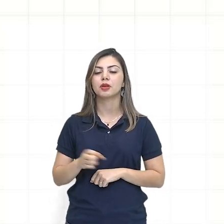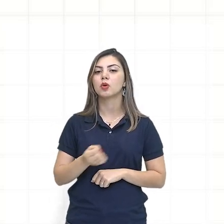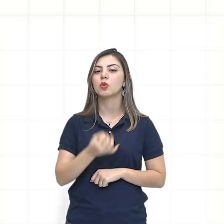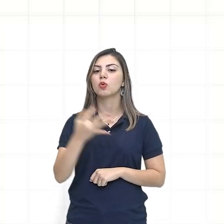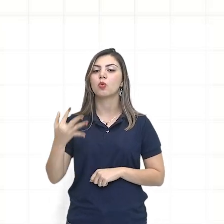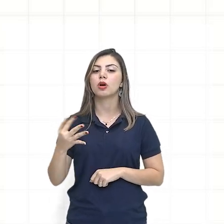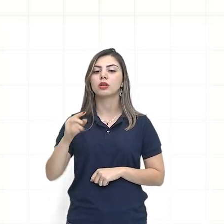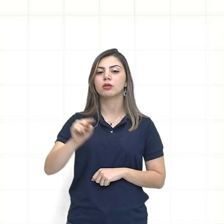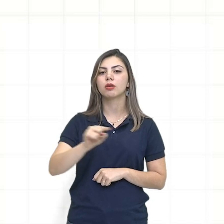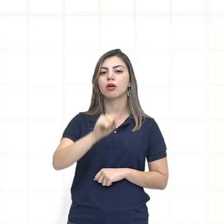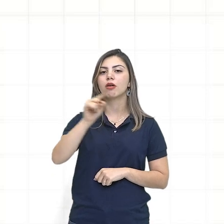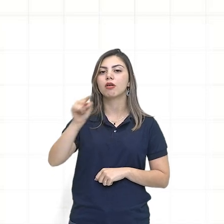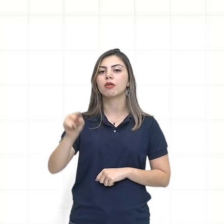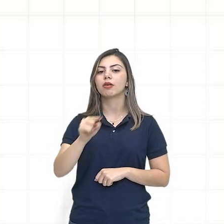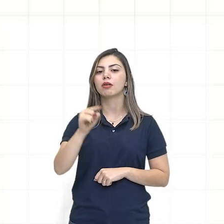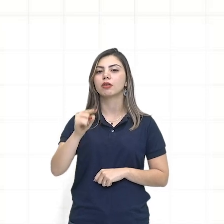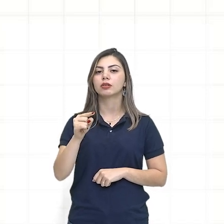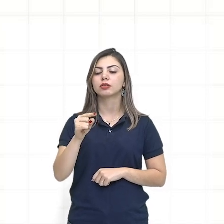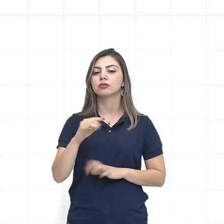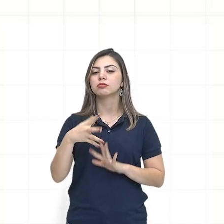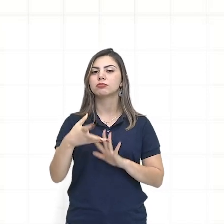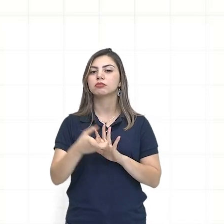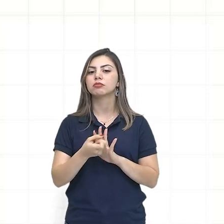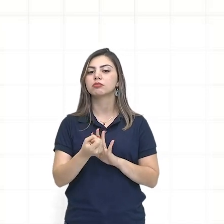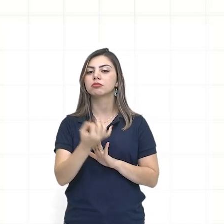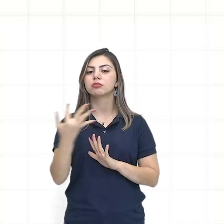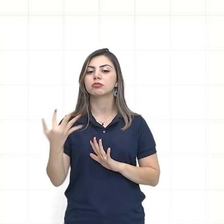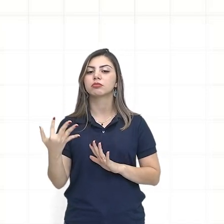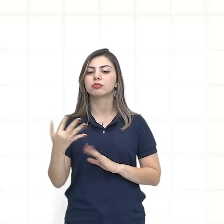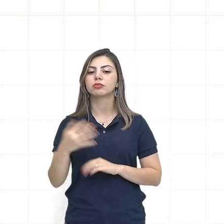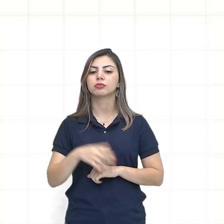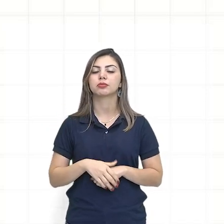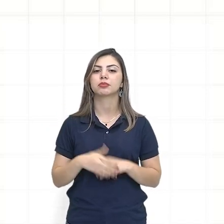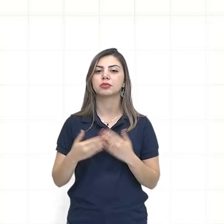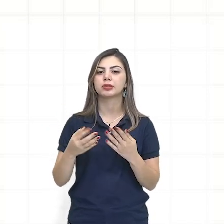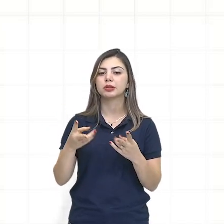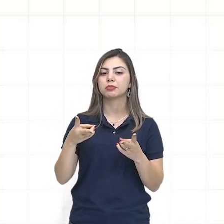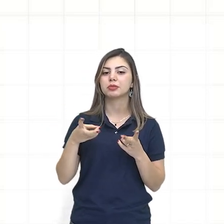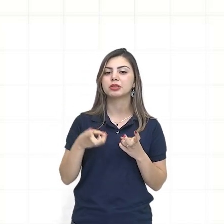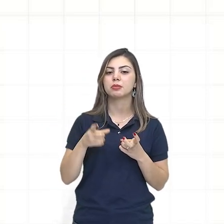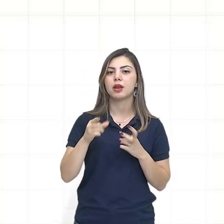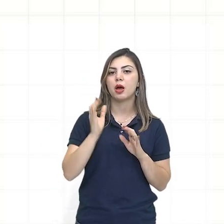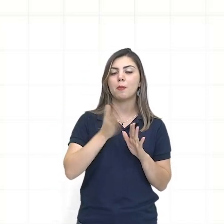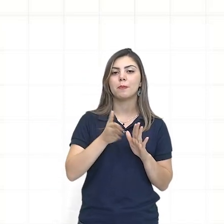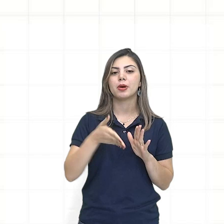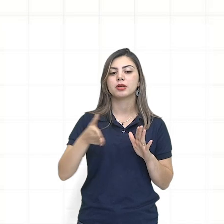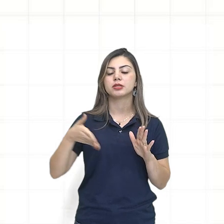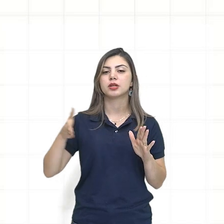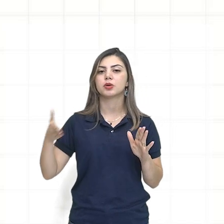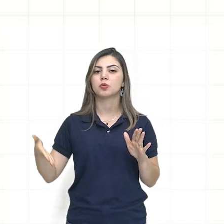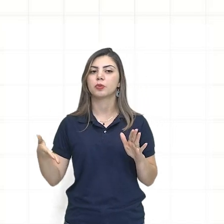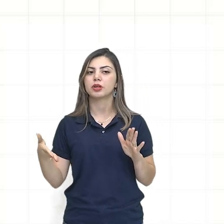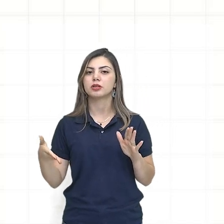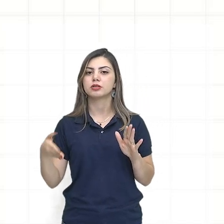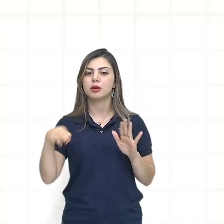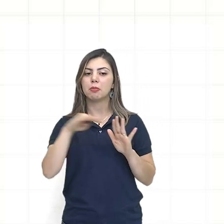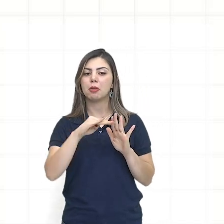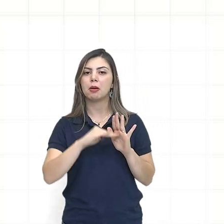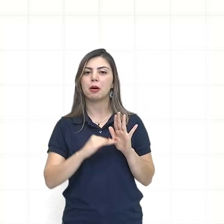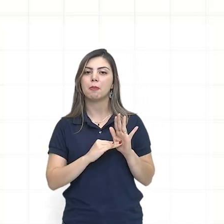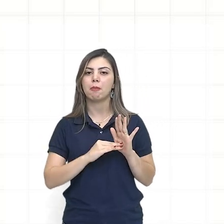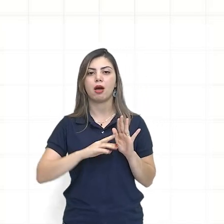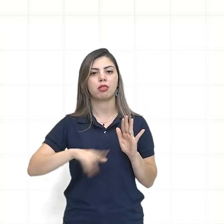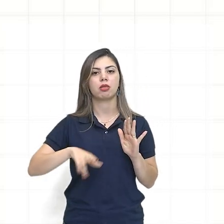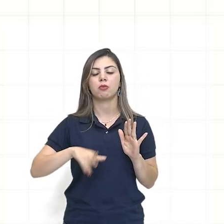Quantas cordas? Ó, observe que aqui não existe uma sequência lógica. A gente pode, não tem